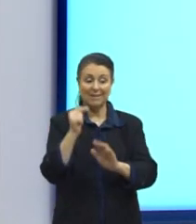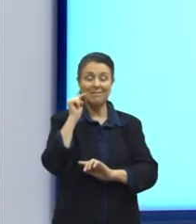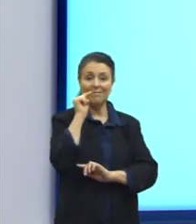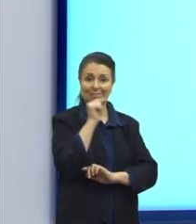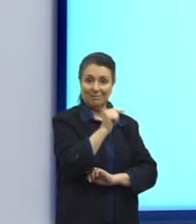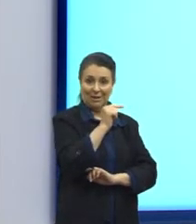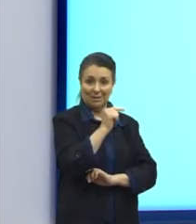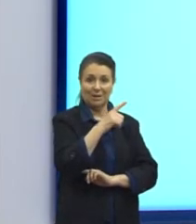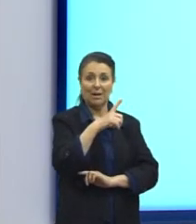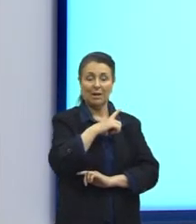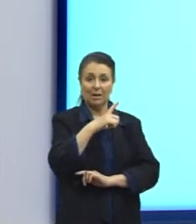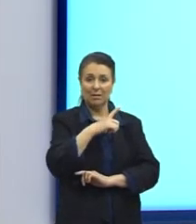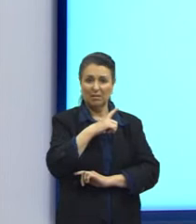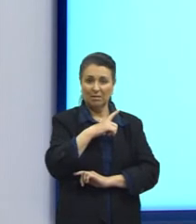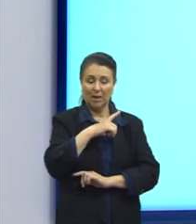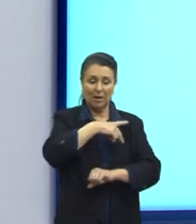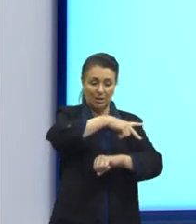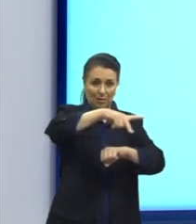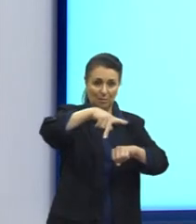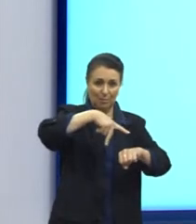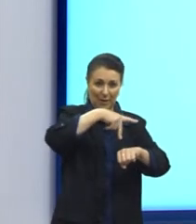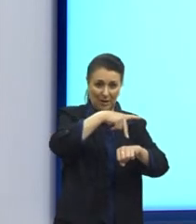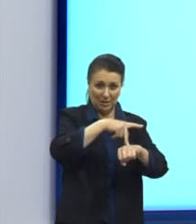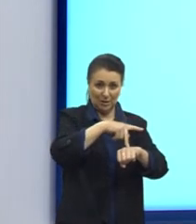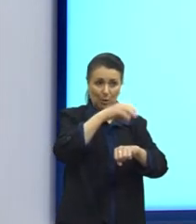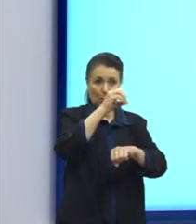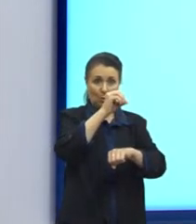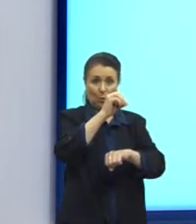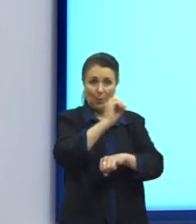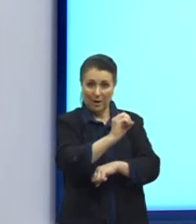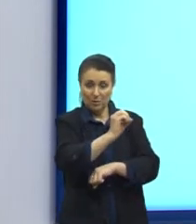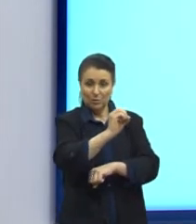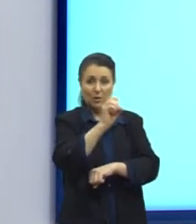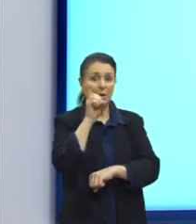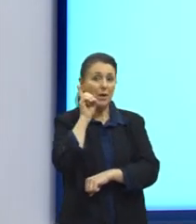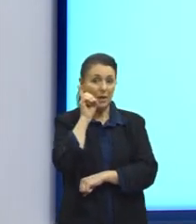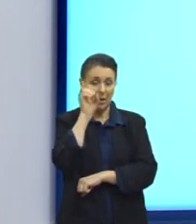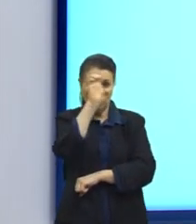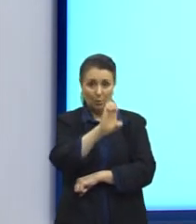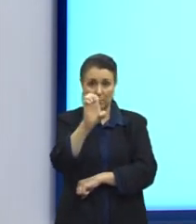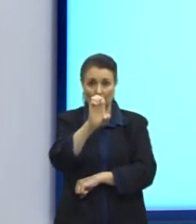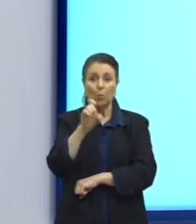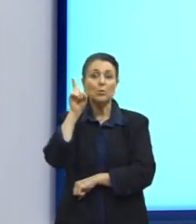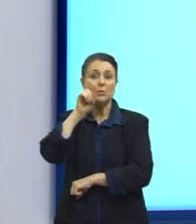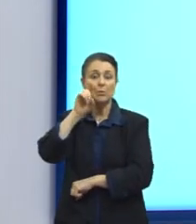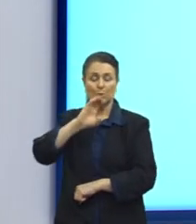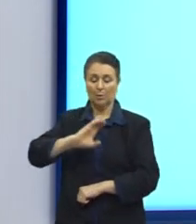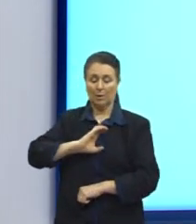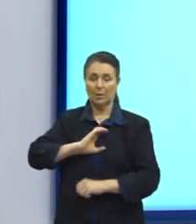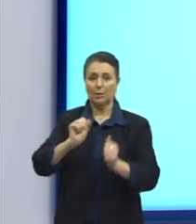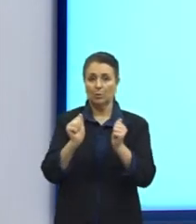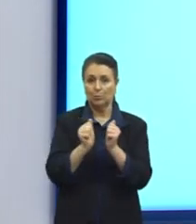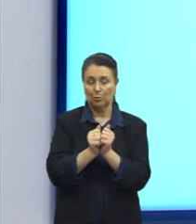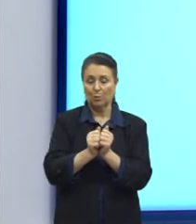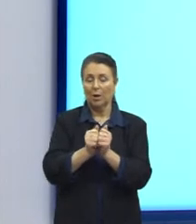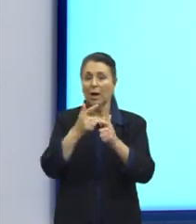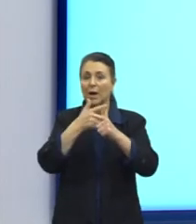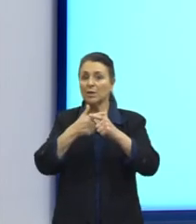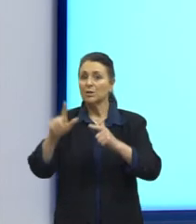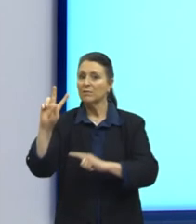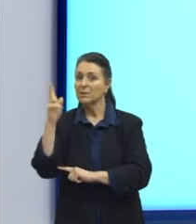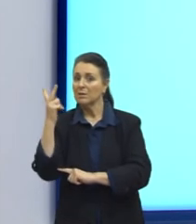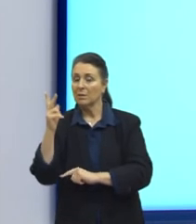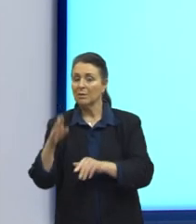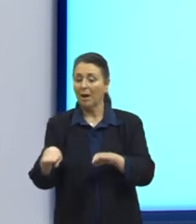estão presentes além dos países do Oeste europeu os Estados Unidos e o Canadá essa divisão histórica atingiu